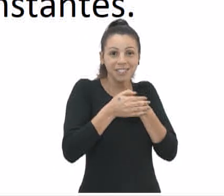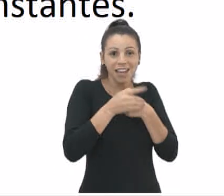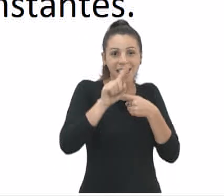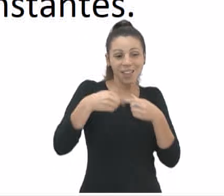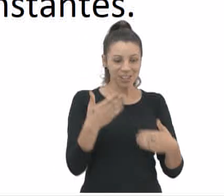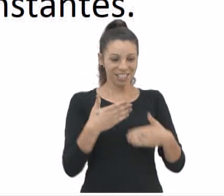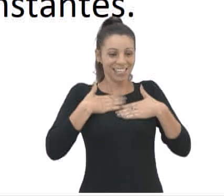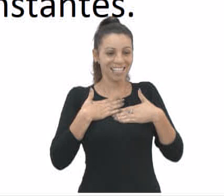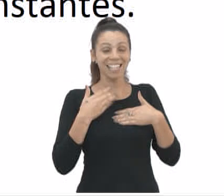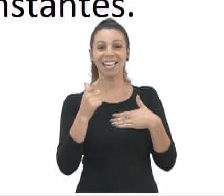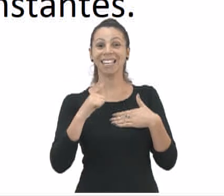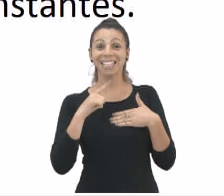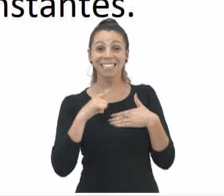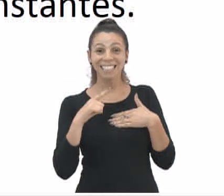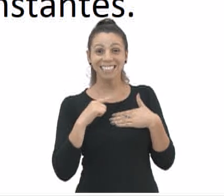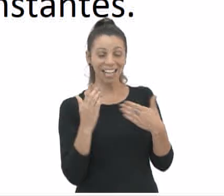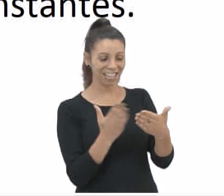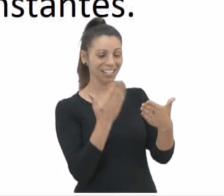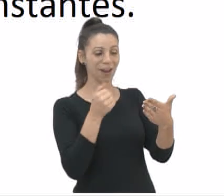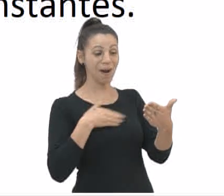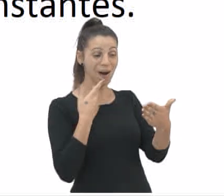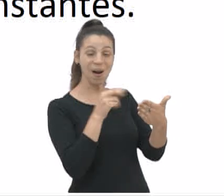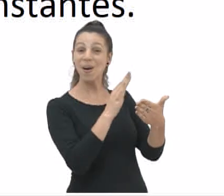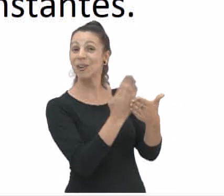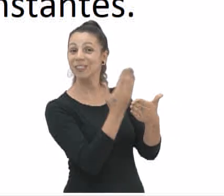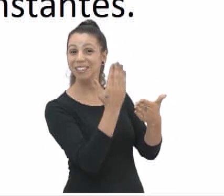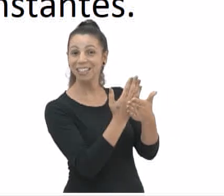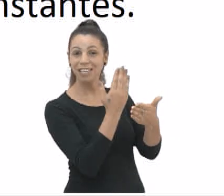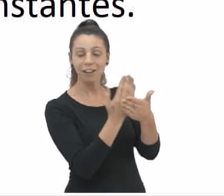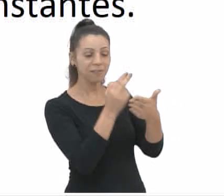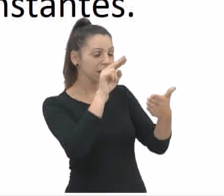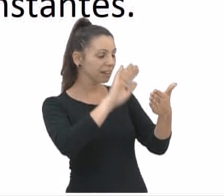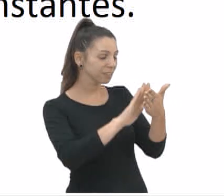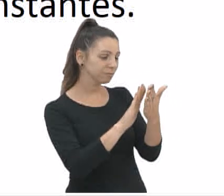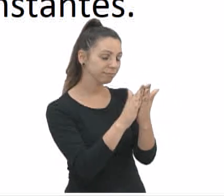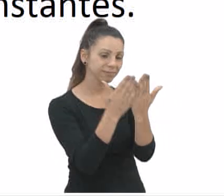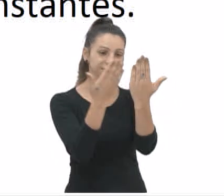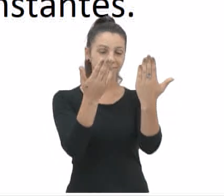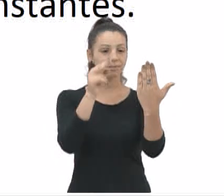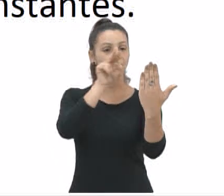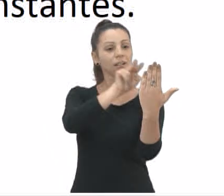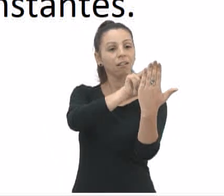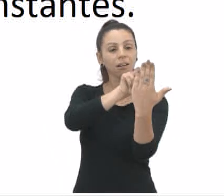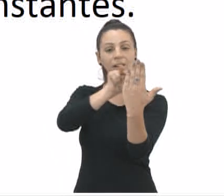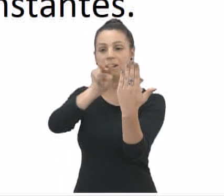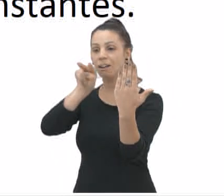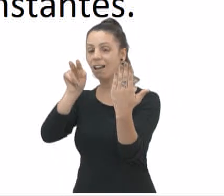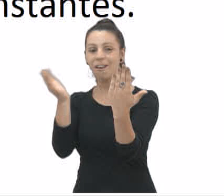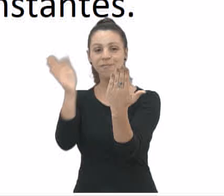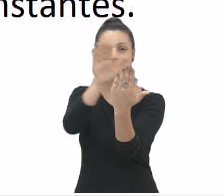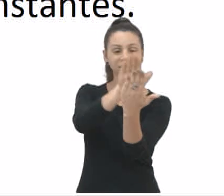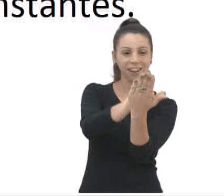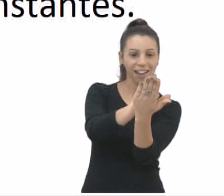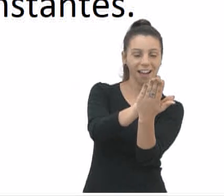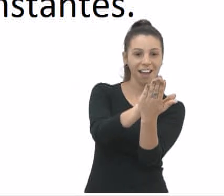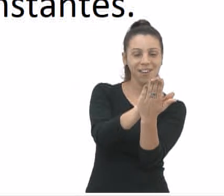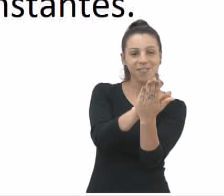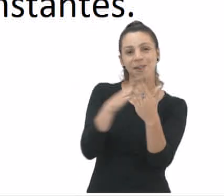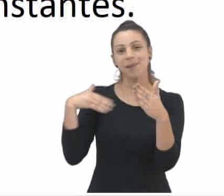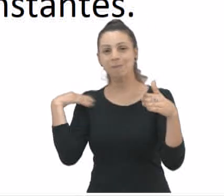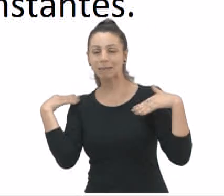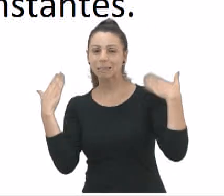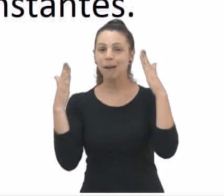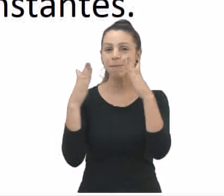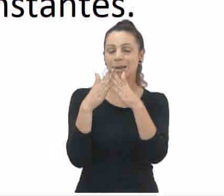Horas depois, abri-o. Li algumas linhas maravilhosas, fechei-o de novo. Fui passear pela